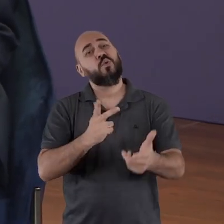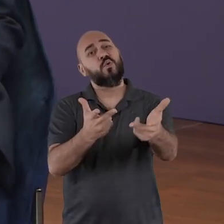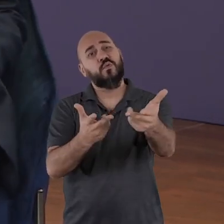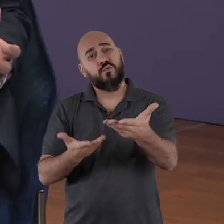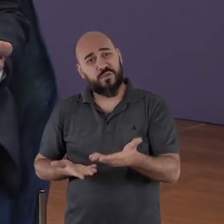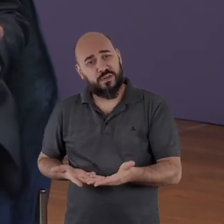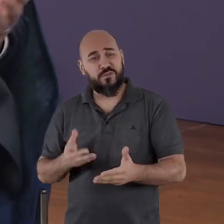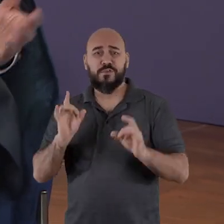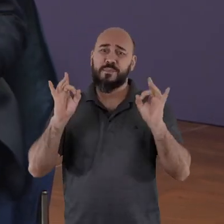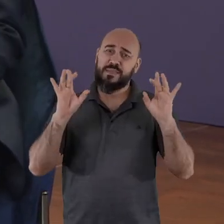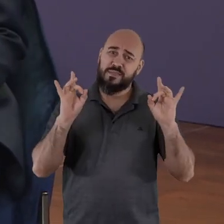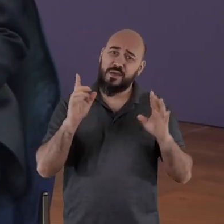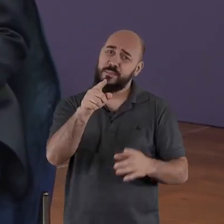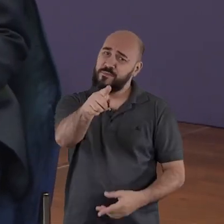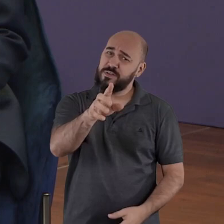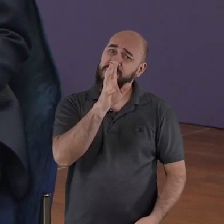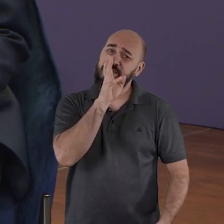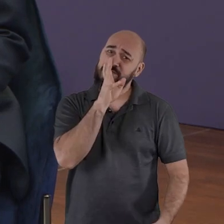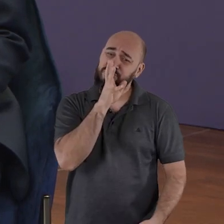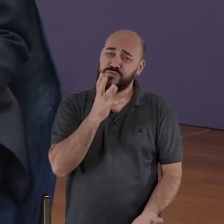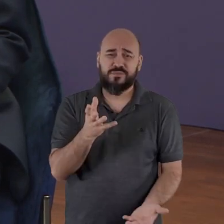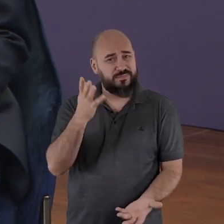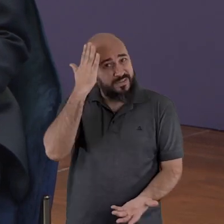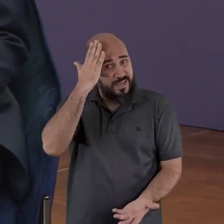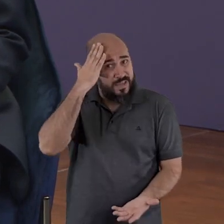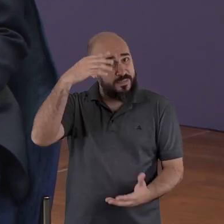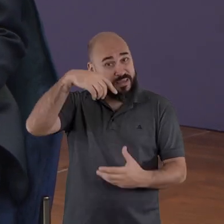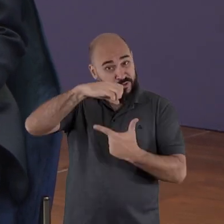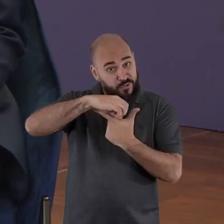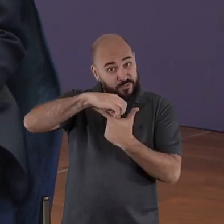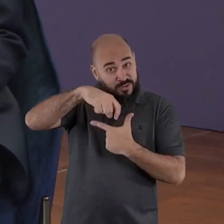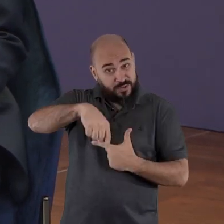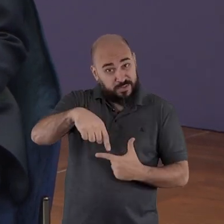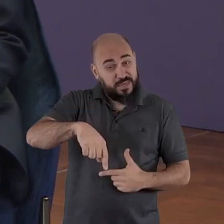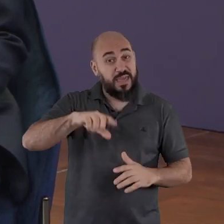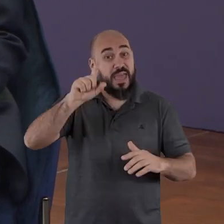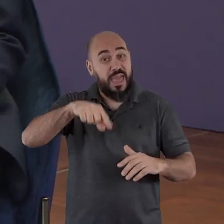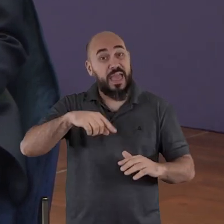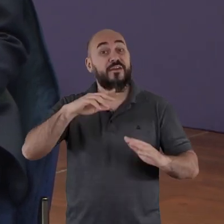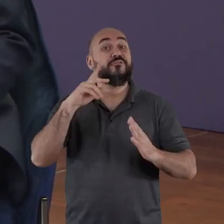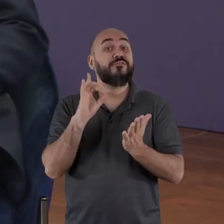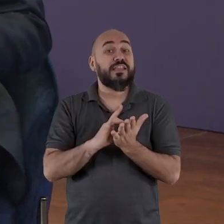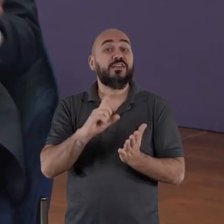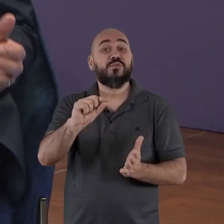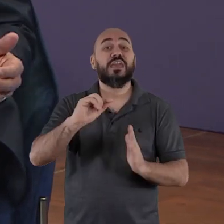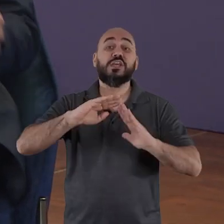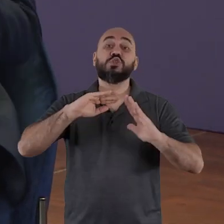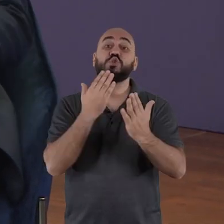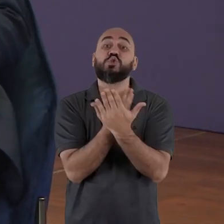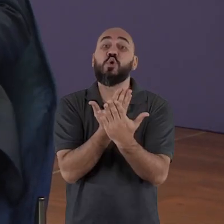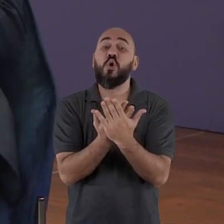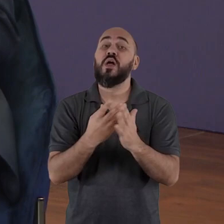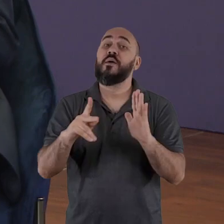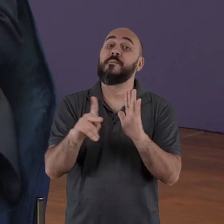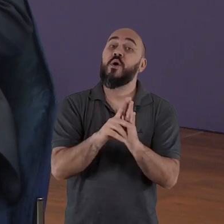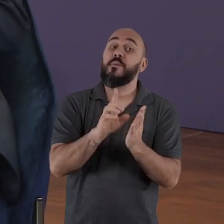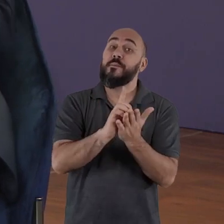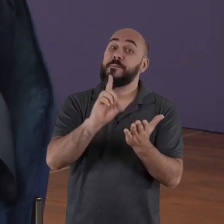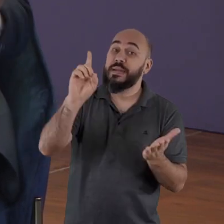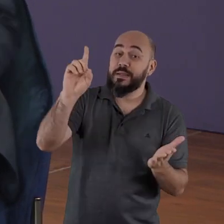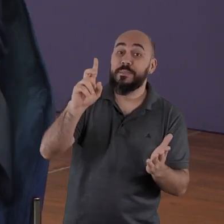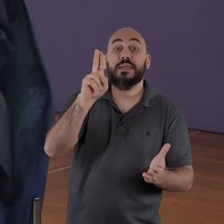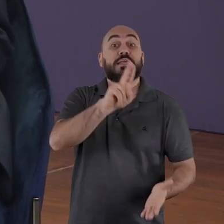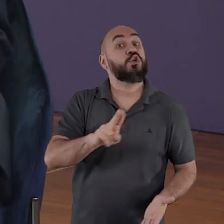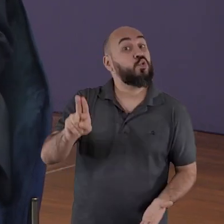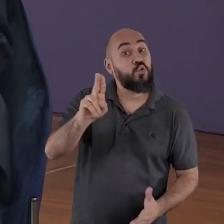acompanha, porque a Novo Tempo, na verdade, é uma grande escola bíblica que usa rádio, TV e internet